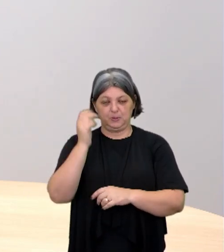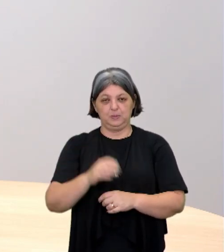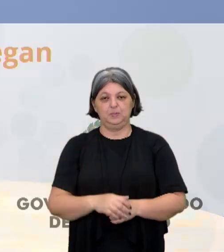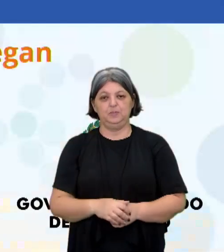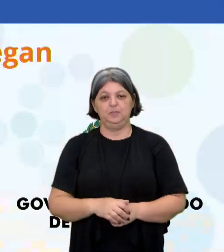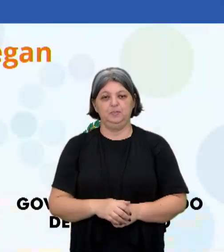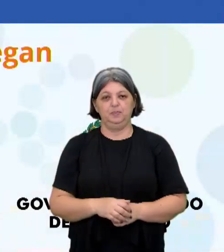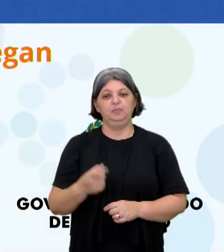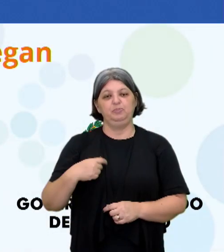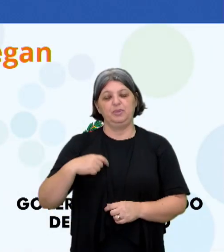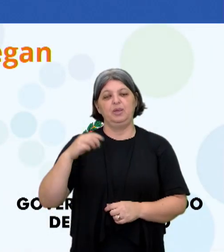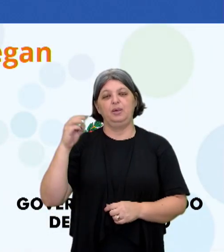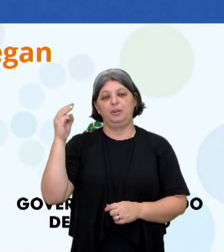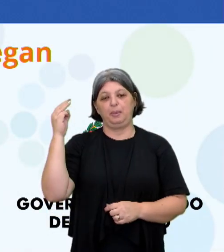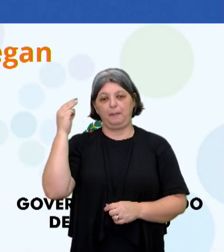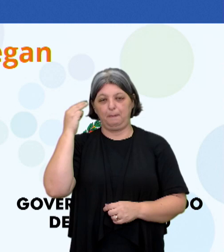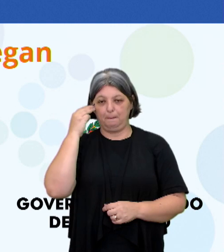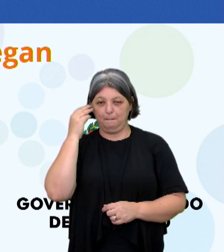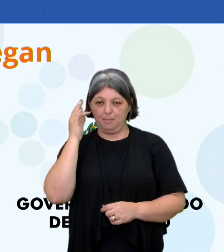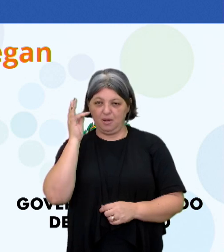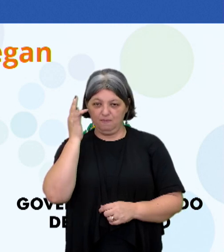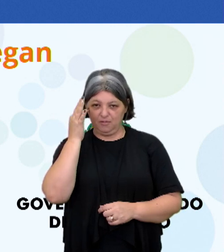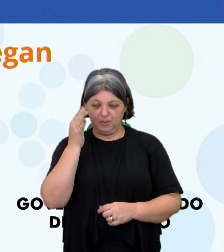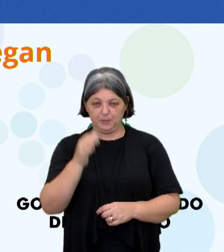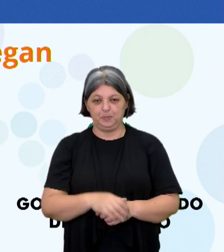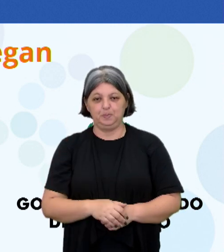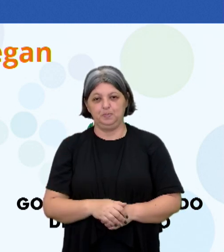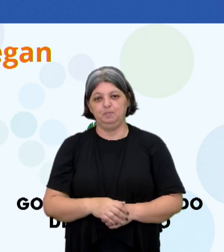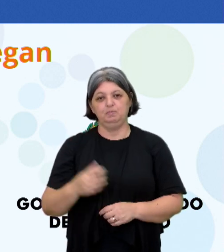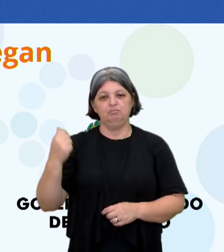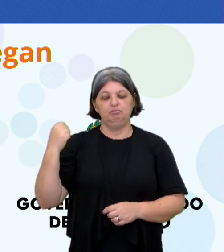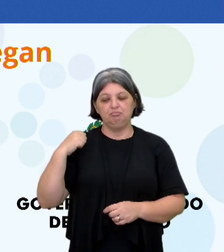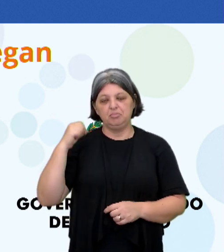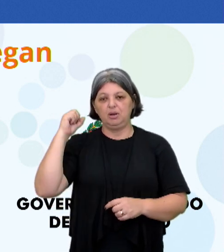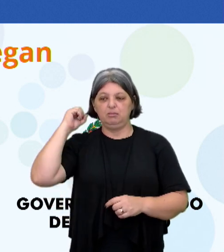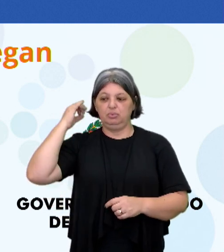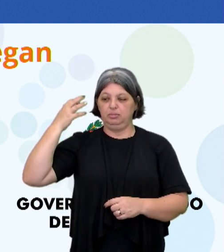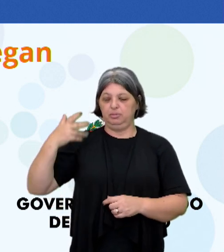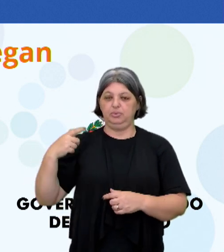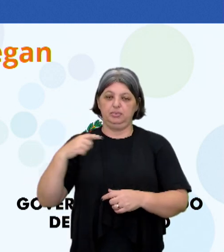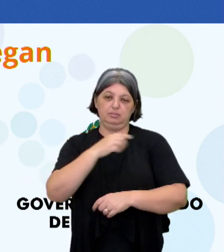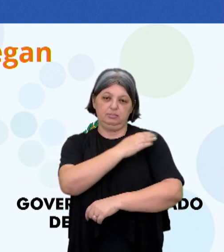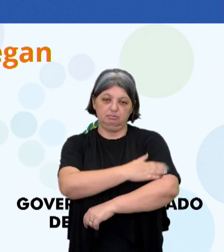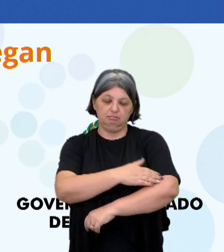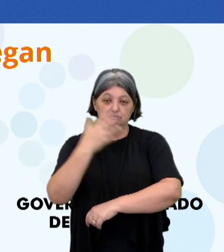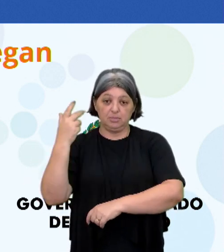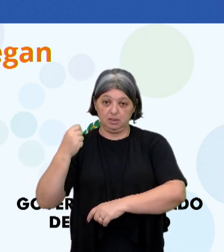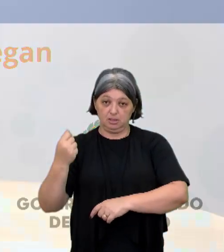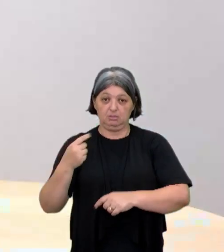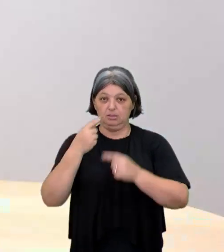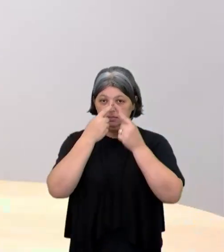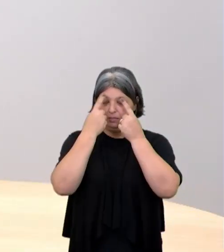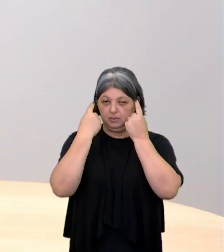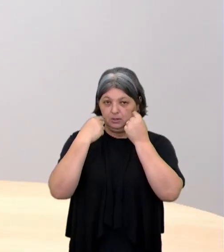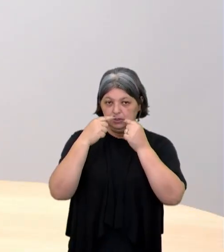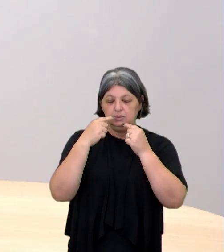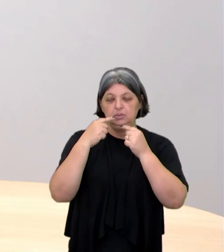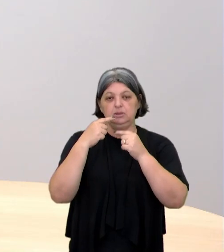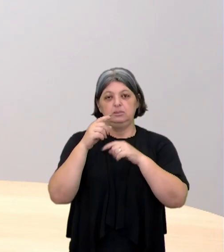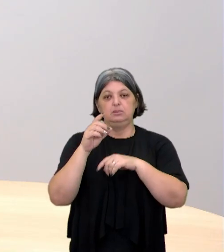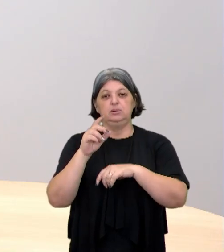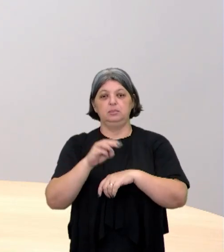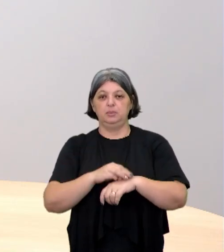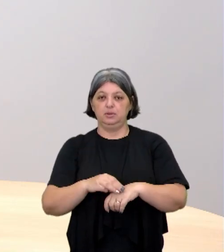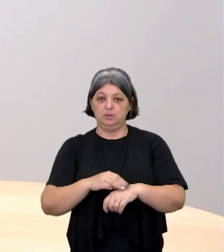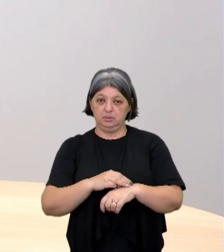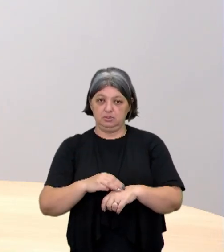professora Maria Fernanda, eu sou uma mulher de pele branca, cabelos ruivos, olhos castanhos. Hoje eu